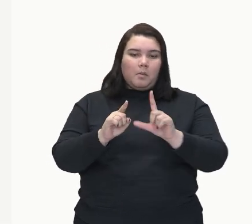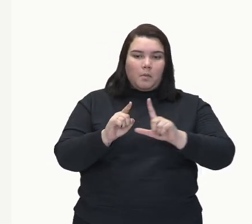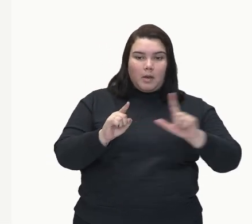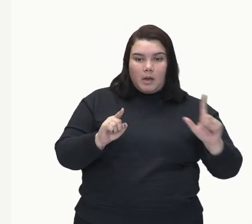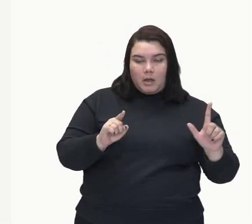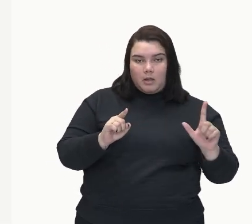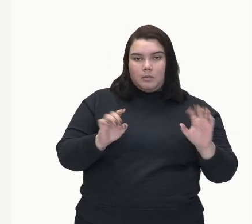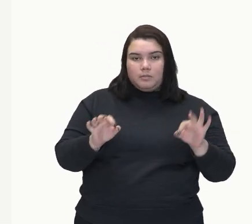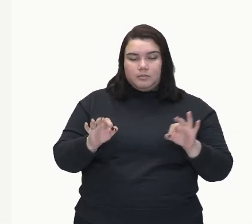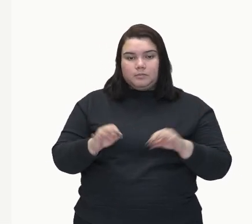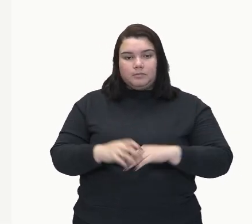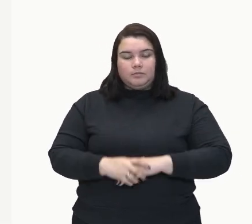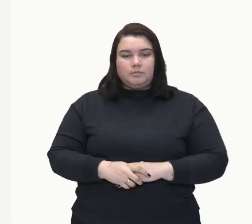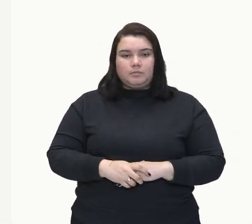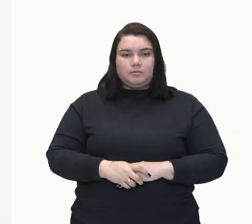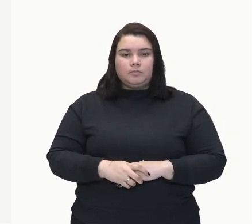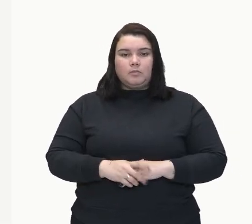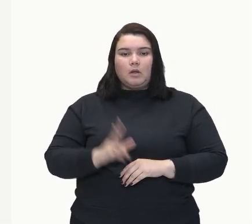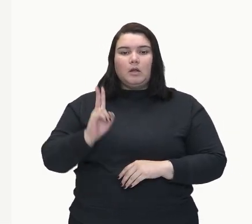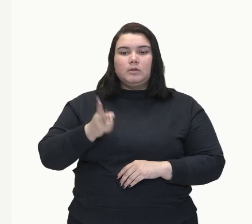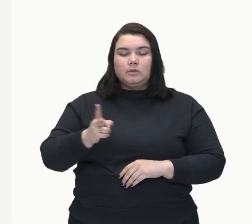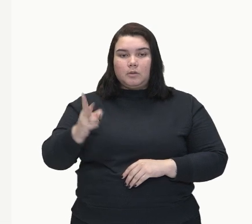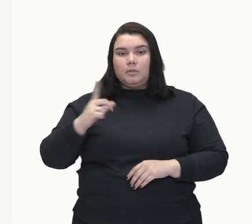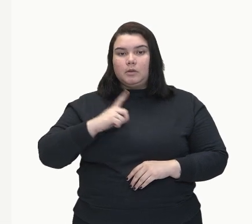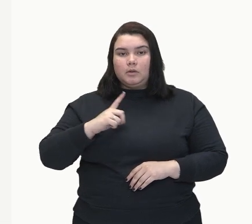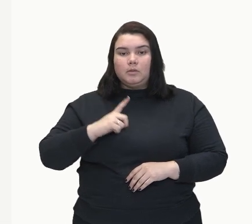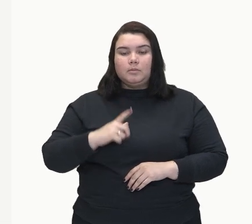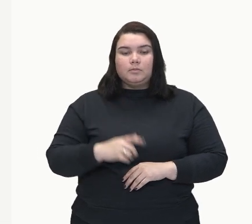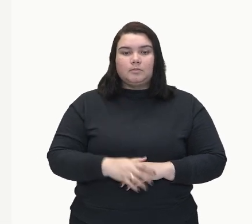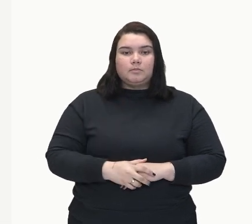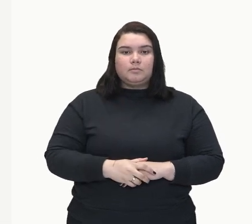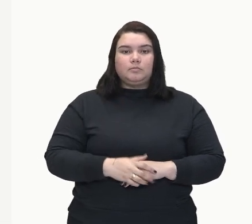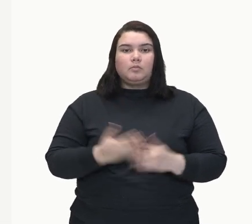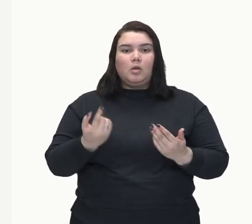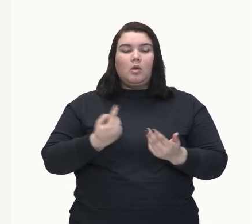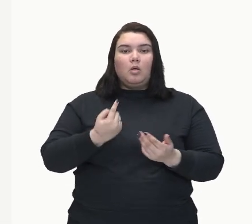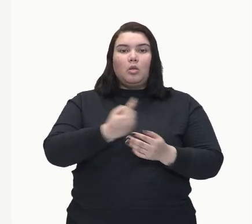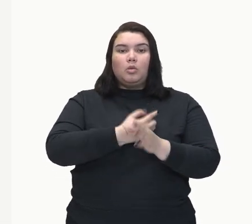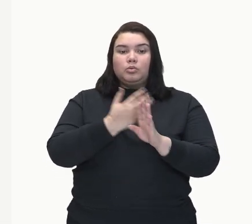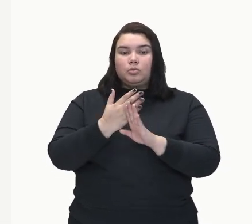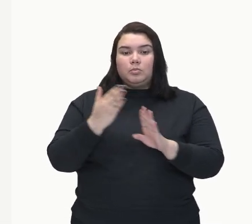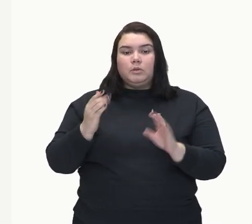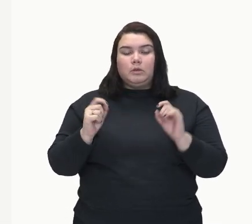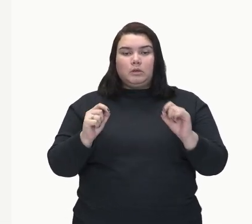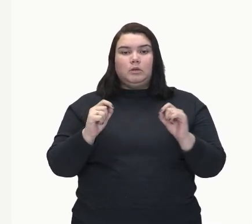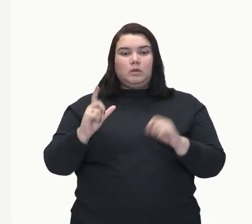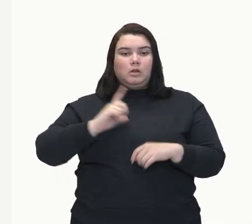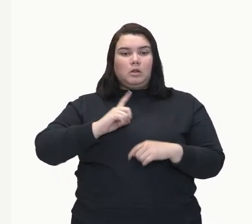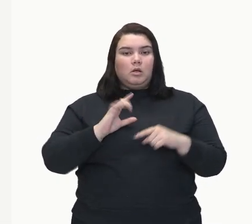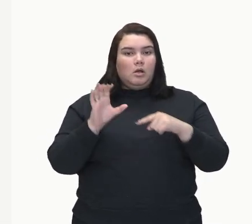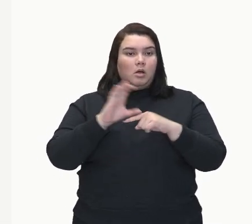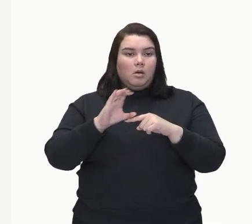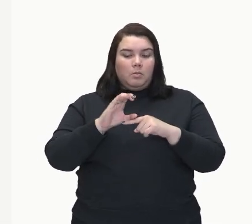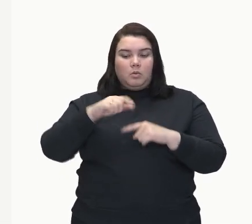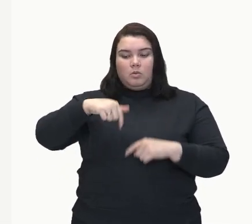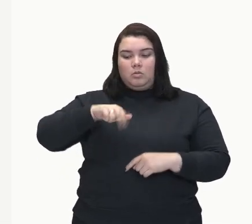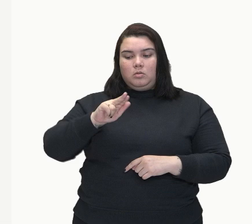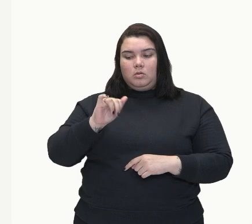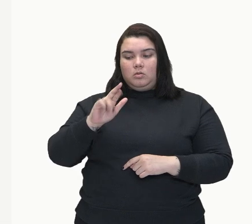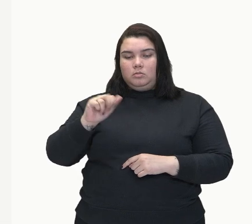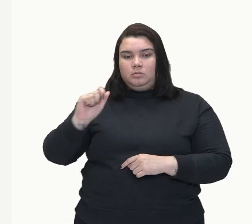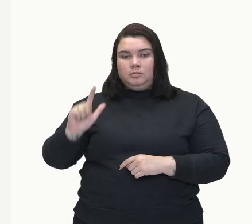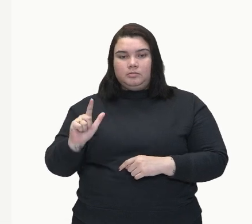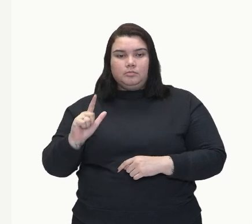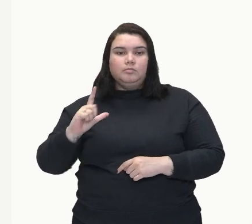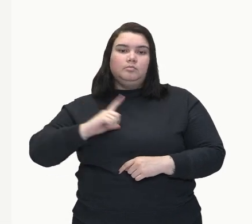levógeno. Sempre vai ter aí. Quando a gente identifica que tem um carbono quiral, quer dizer que